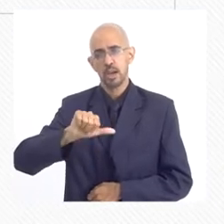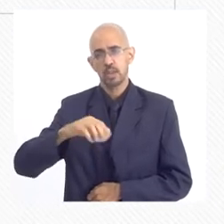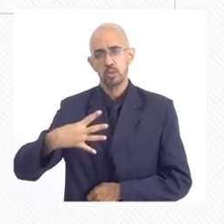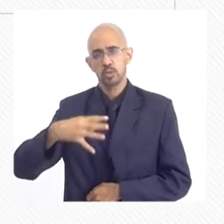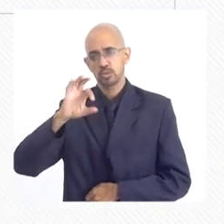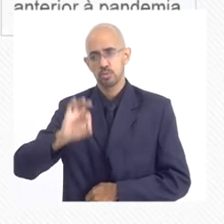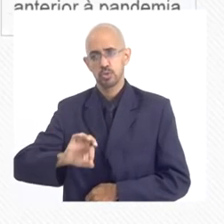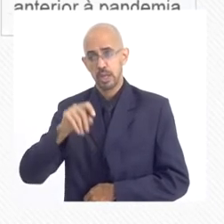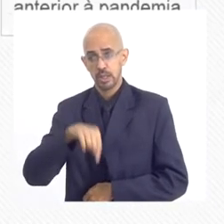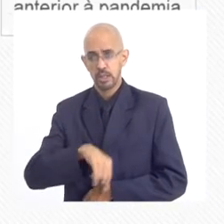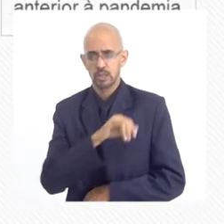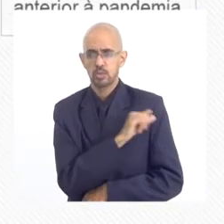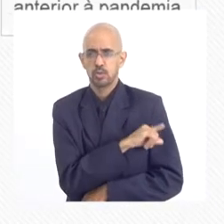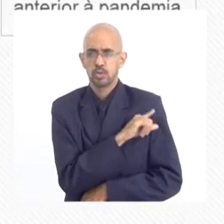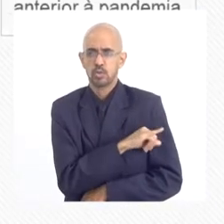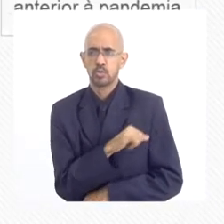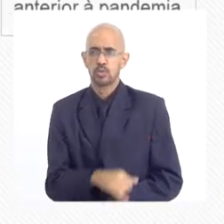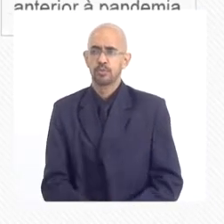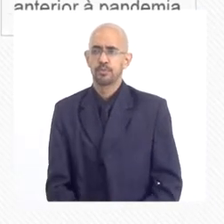caso do Rio de Janeiro.